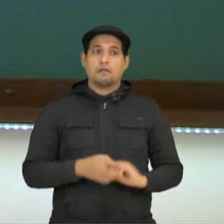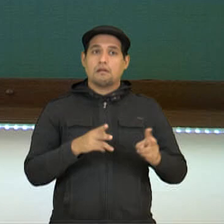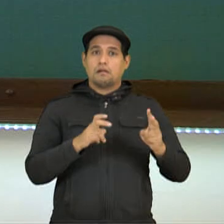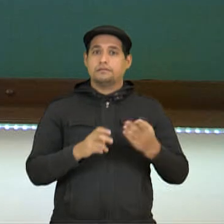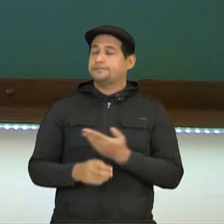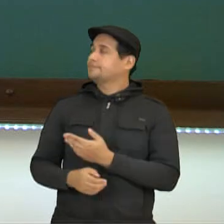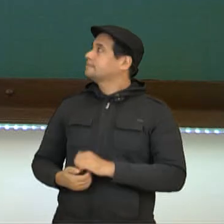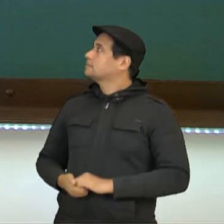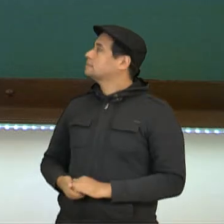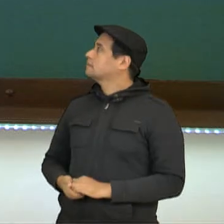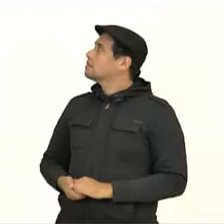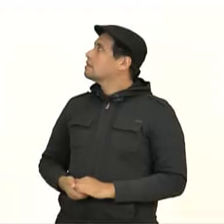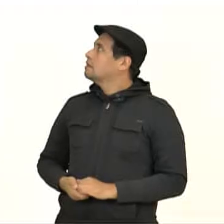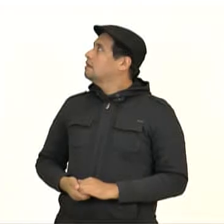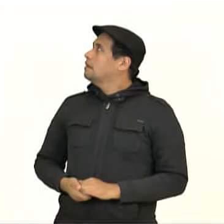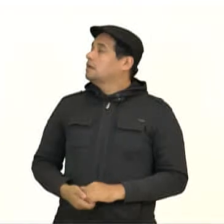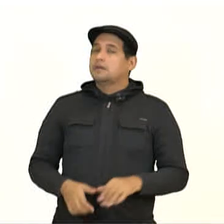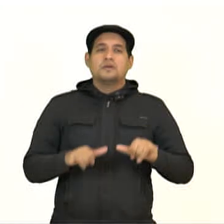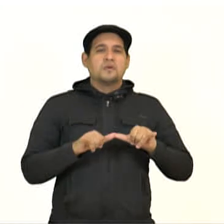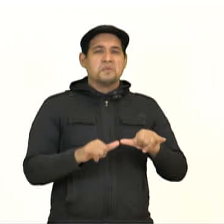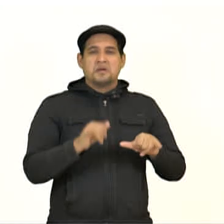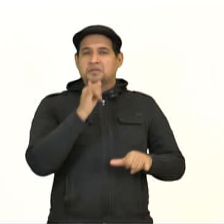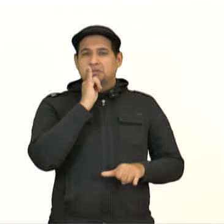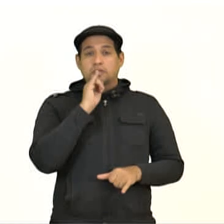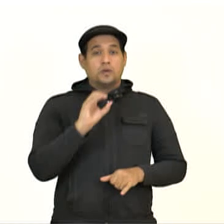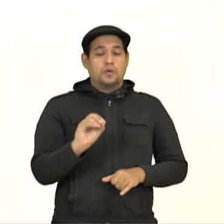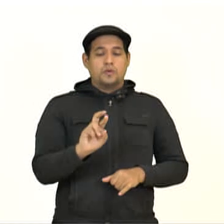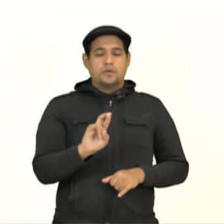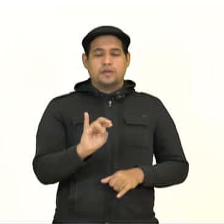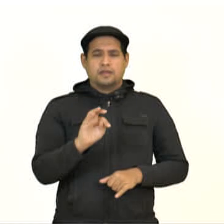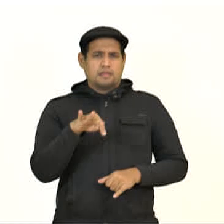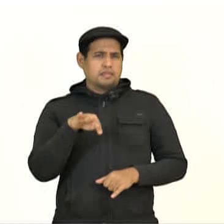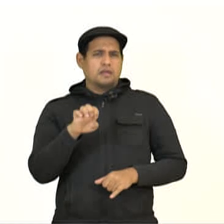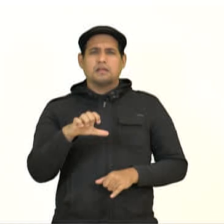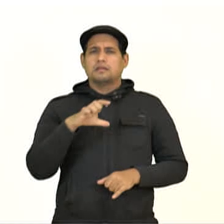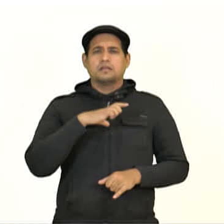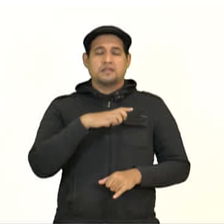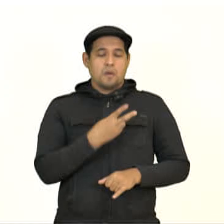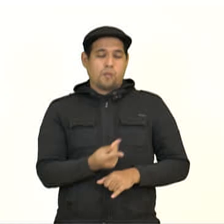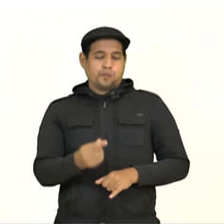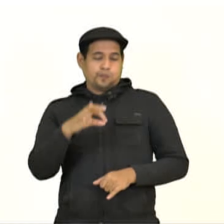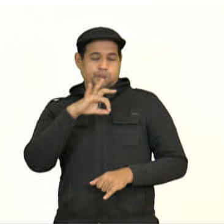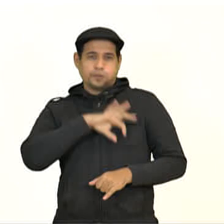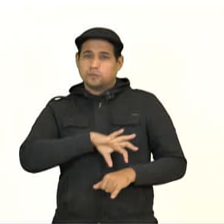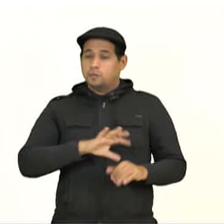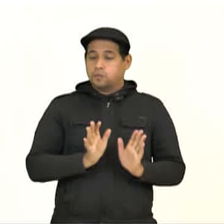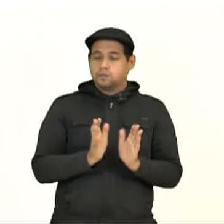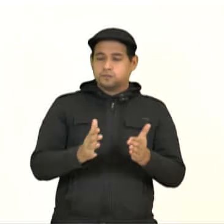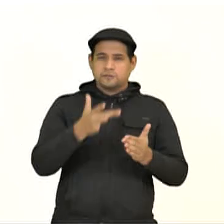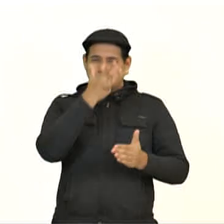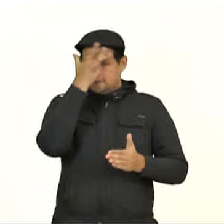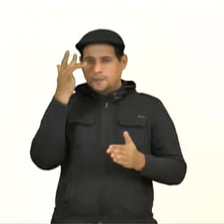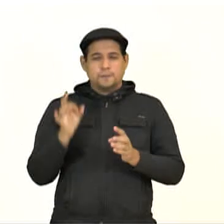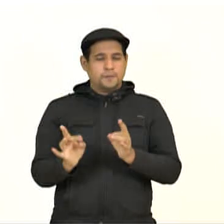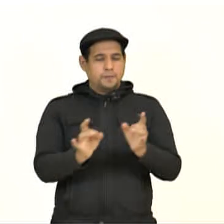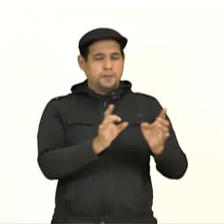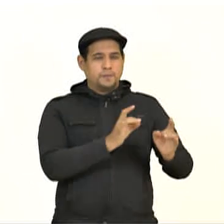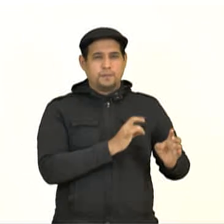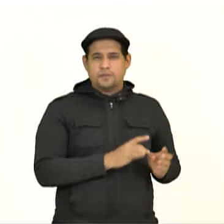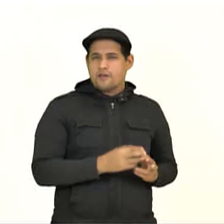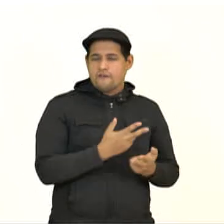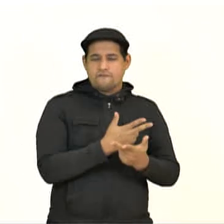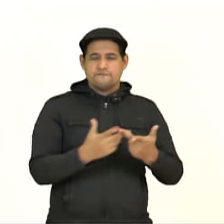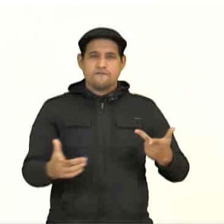Veja, o comércio de especiarias com o Oriente promoveu a fortuna de muitos comerciantes e foi disputado por